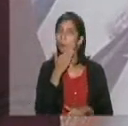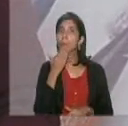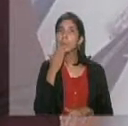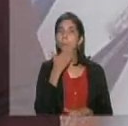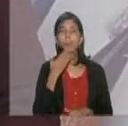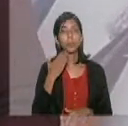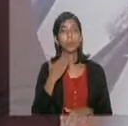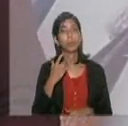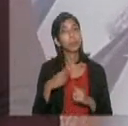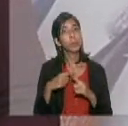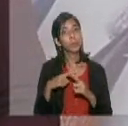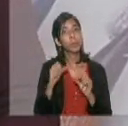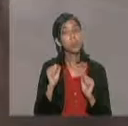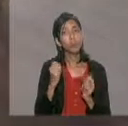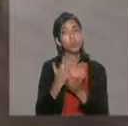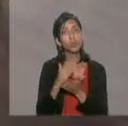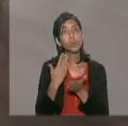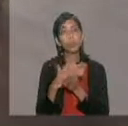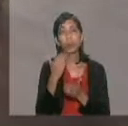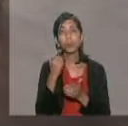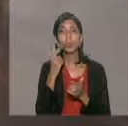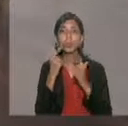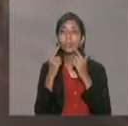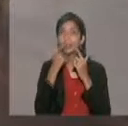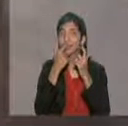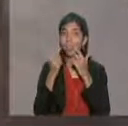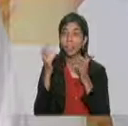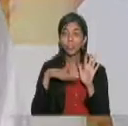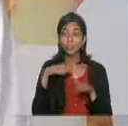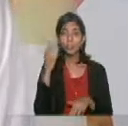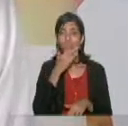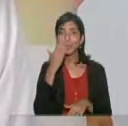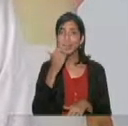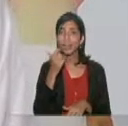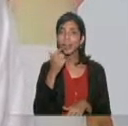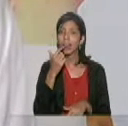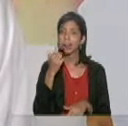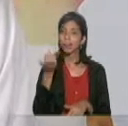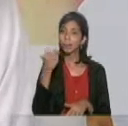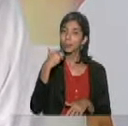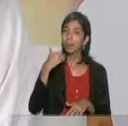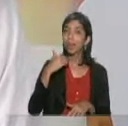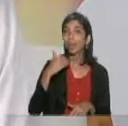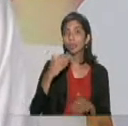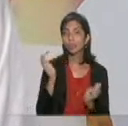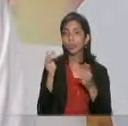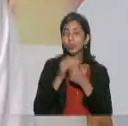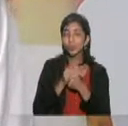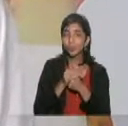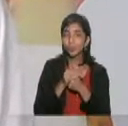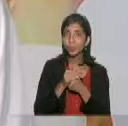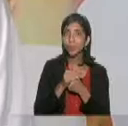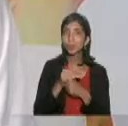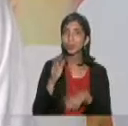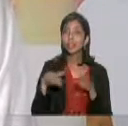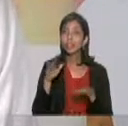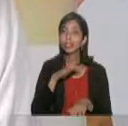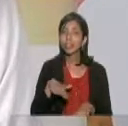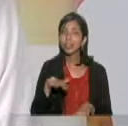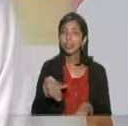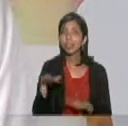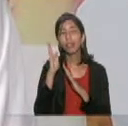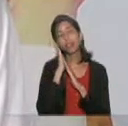medo de que a criança engasgue no BLW, mas ninguém pensa em como é oferecida a papinha, que pode, é mais triturado, mas a criança